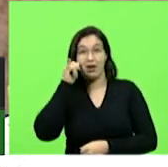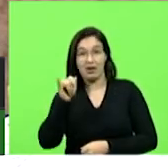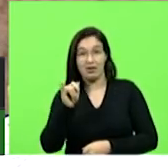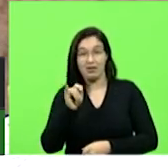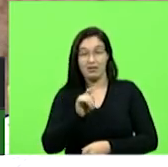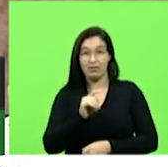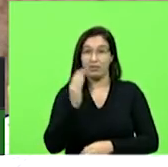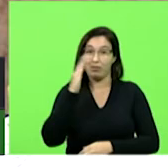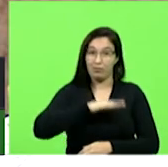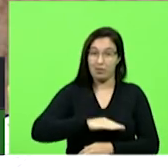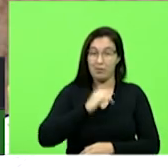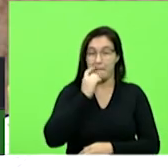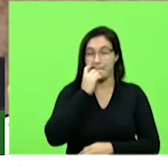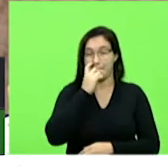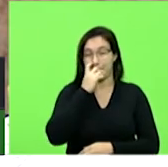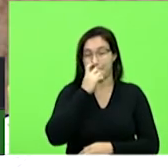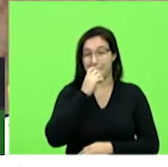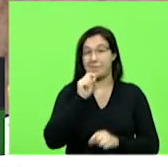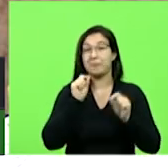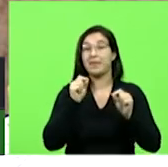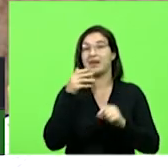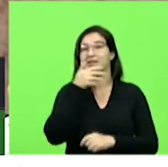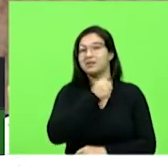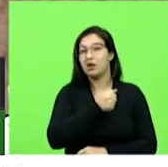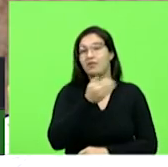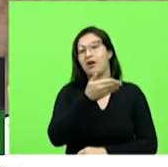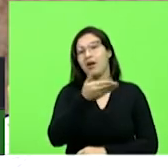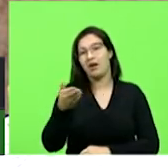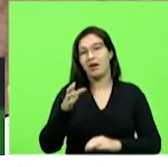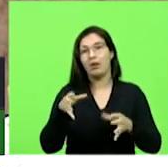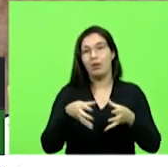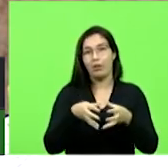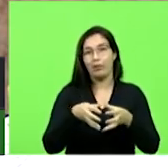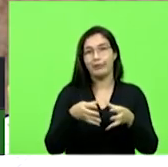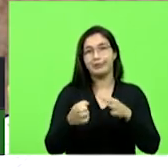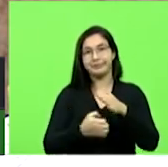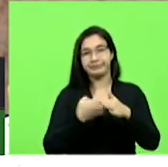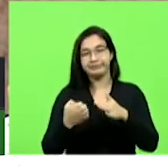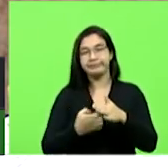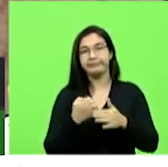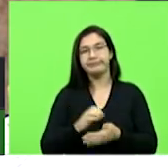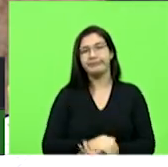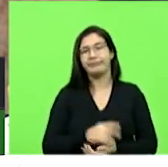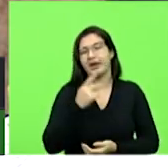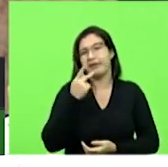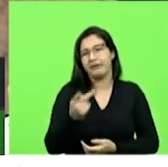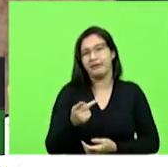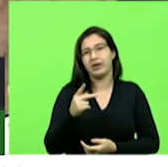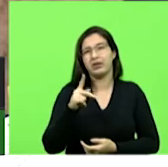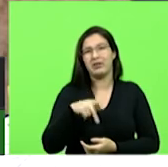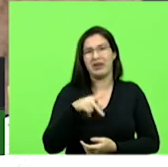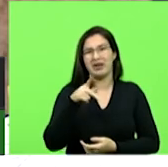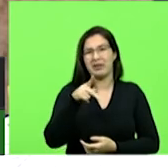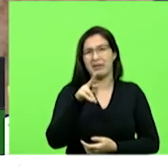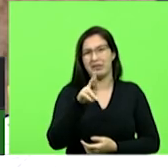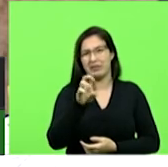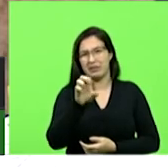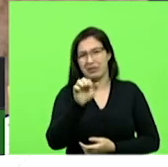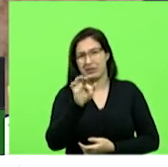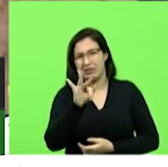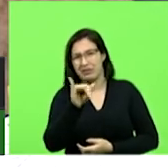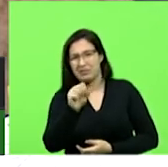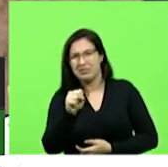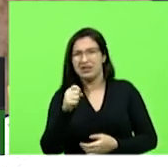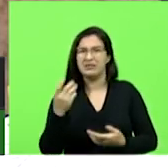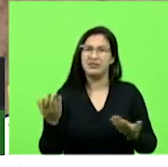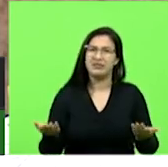não. Quem pode, de fato, salvar o Brasil são eles. E aí, a gente está falando sobre Prefis. Poxa, gente, a gente devia estar falando dia a